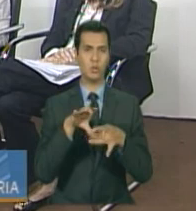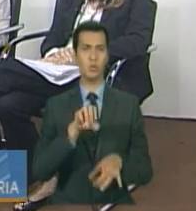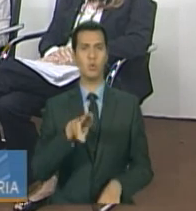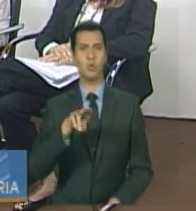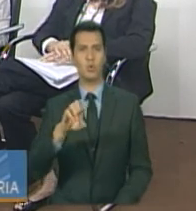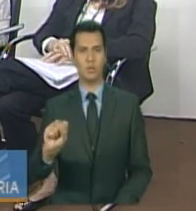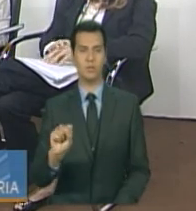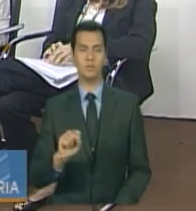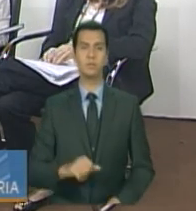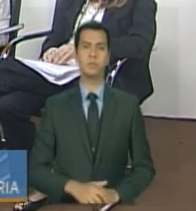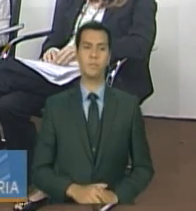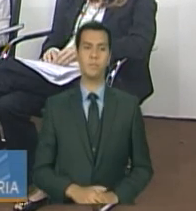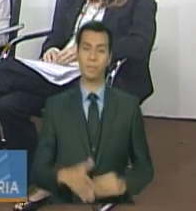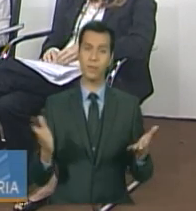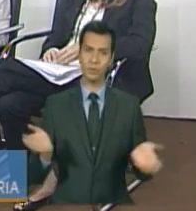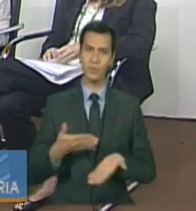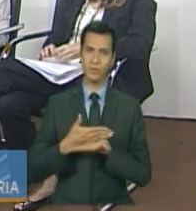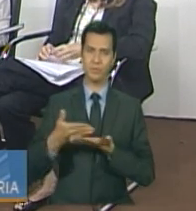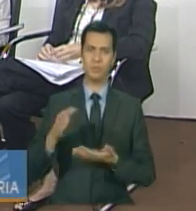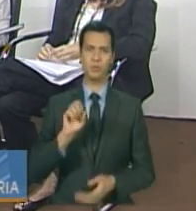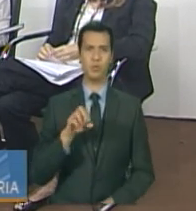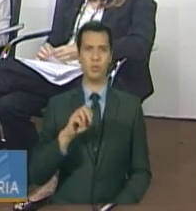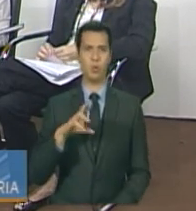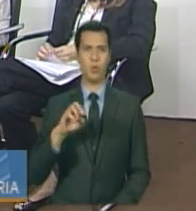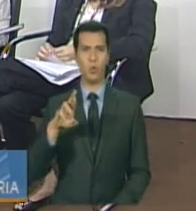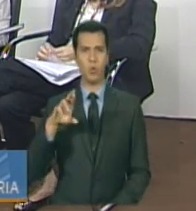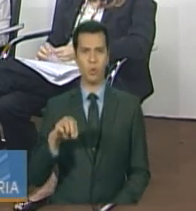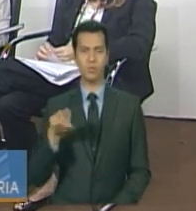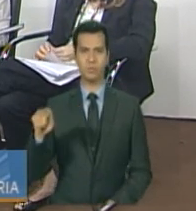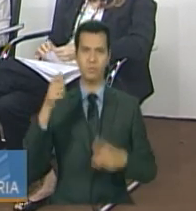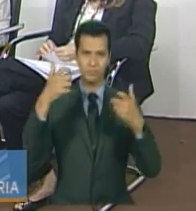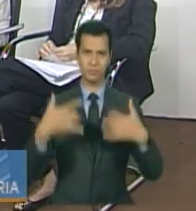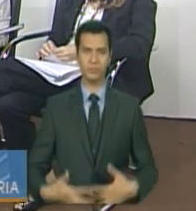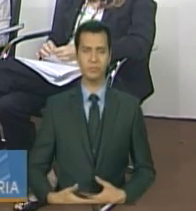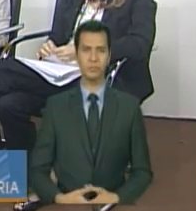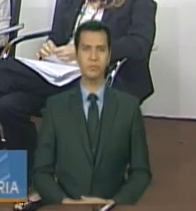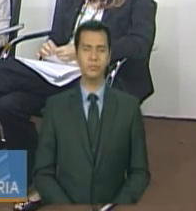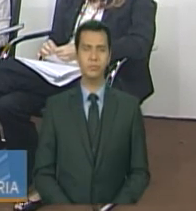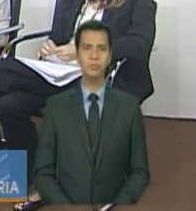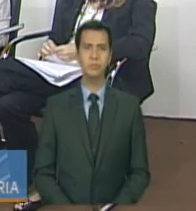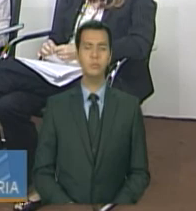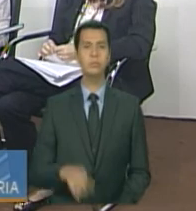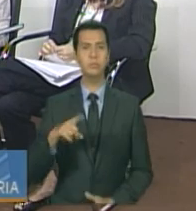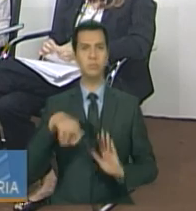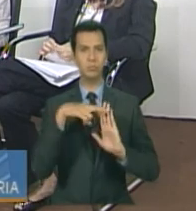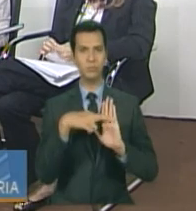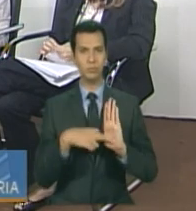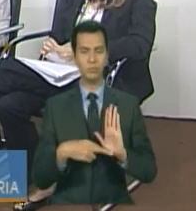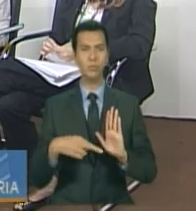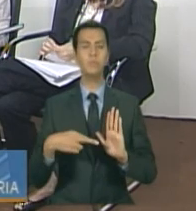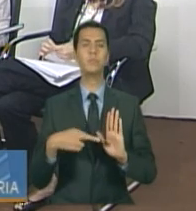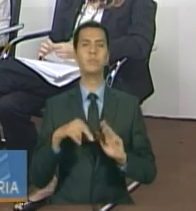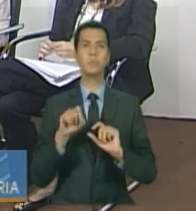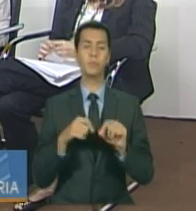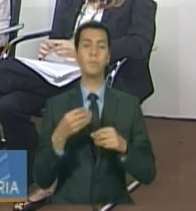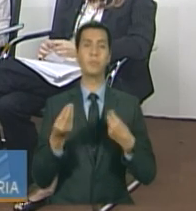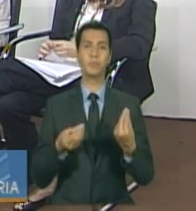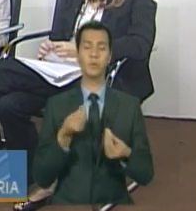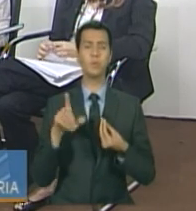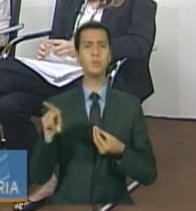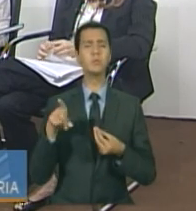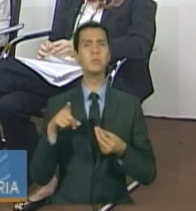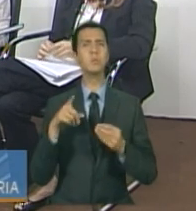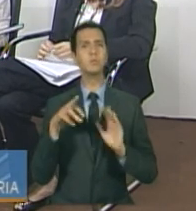as nossas informações, Socorro, em relação à questão das normativas e dos documentos de orientação.